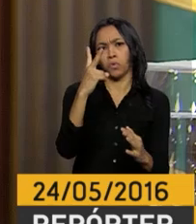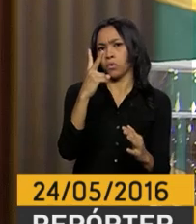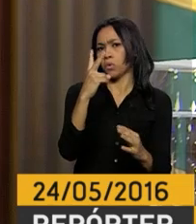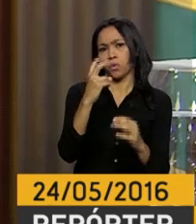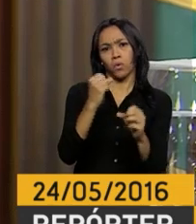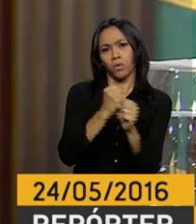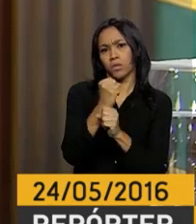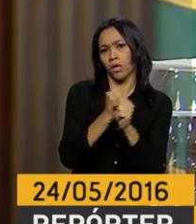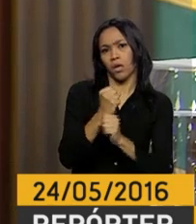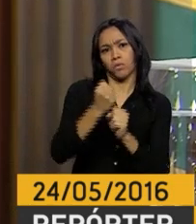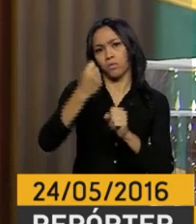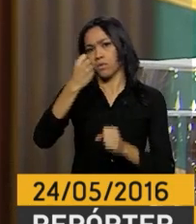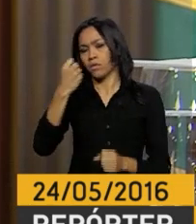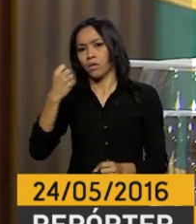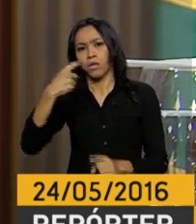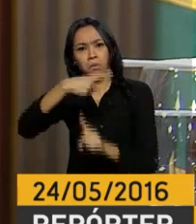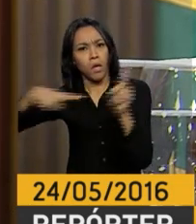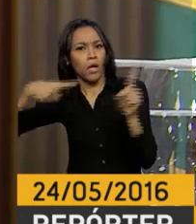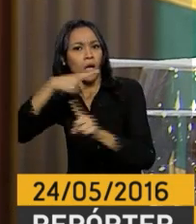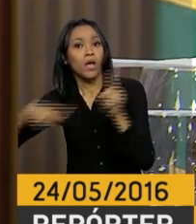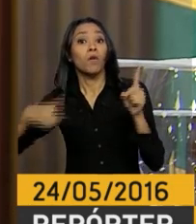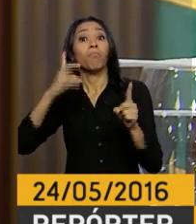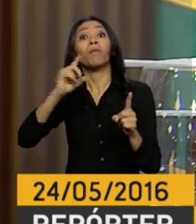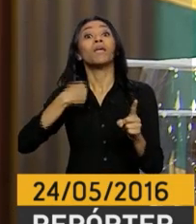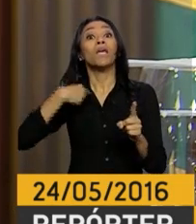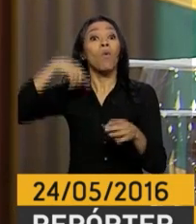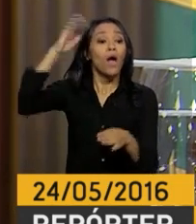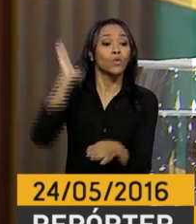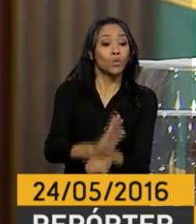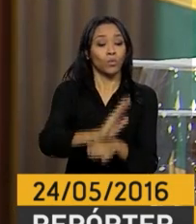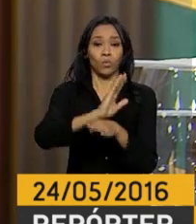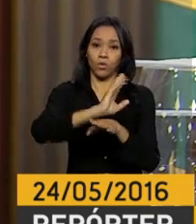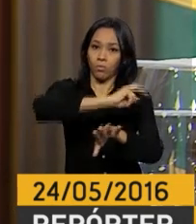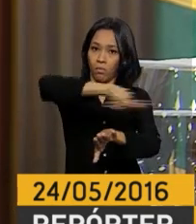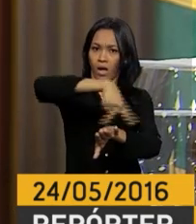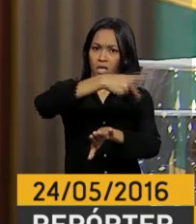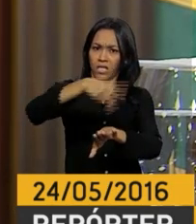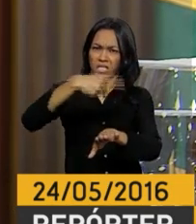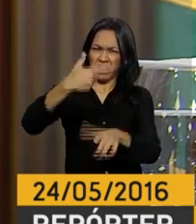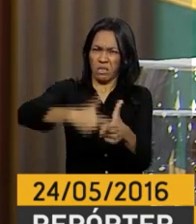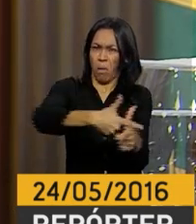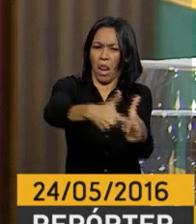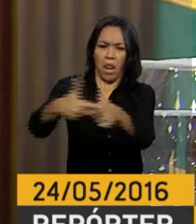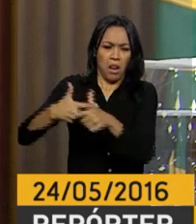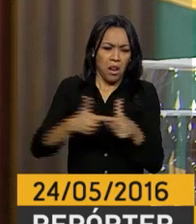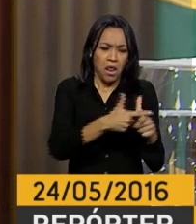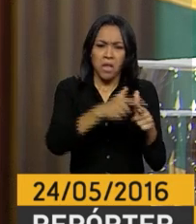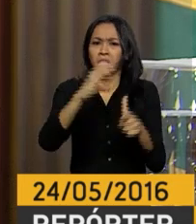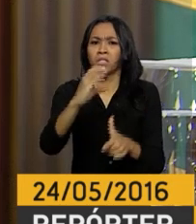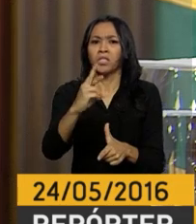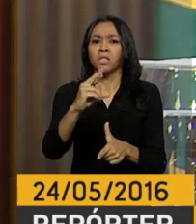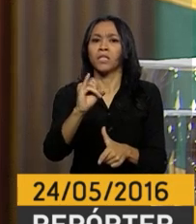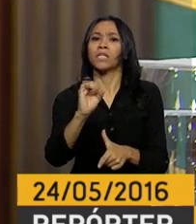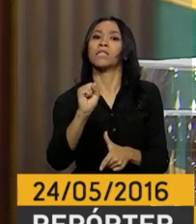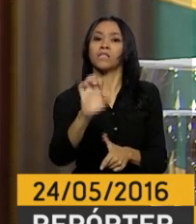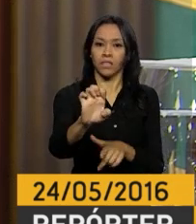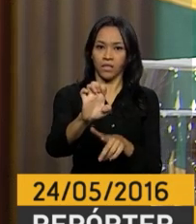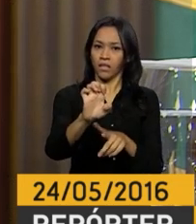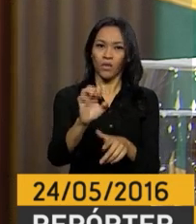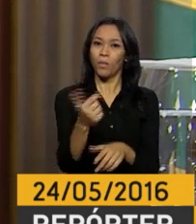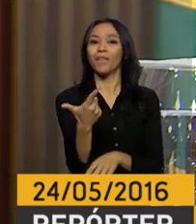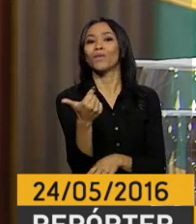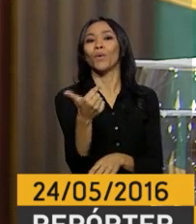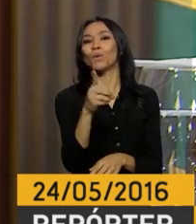é, para que eu ajude a tirar o país da crise. E, mais uma vez, eu quero enfatizar que não será num prazo de